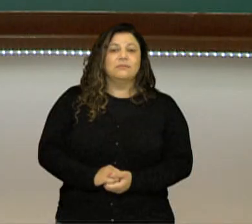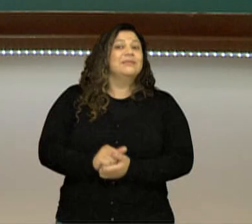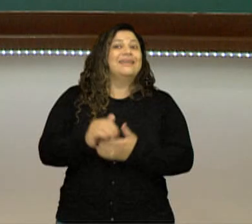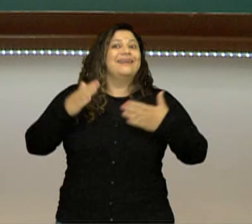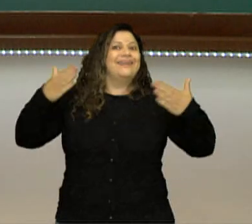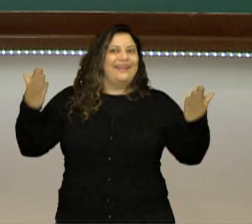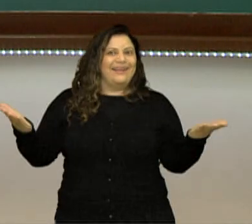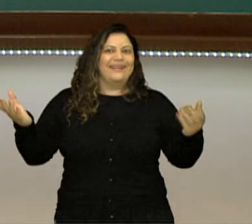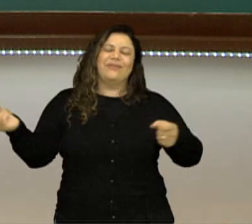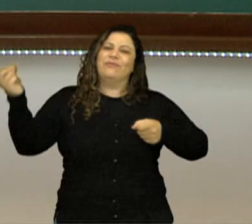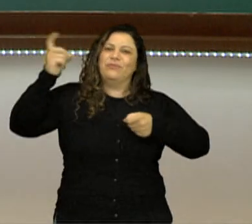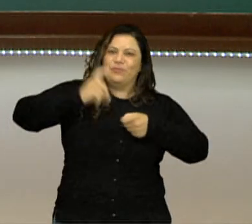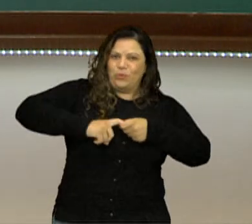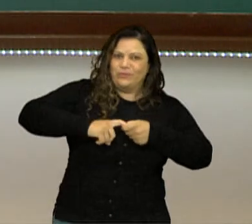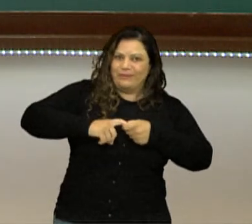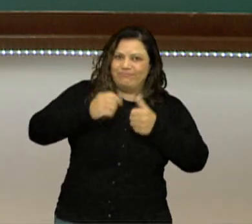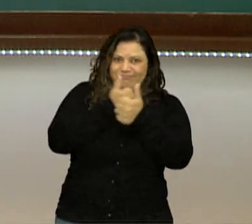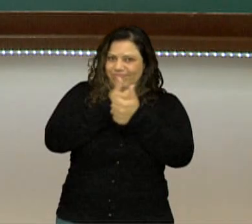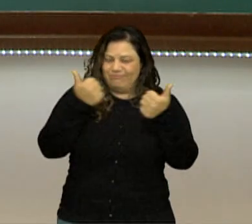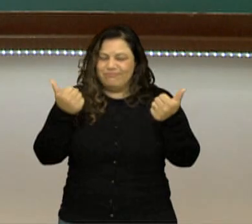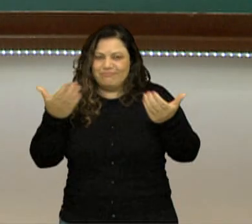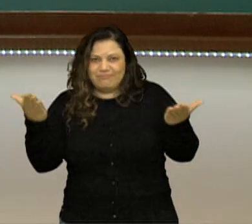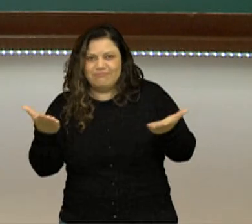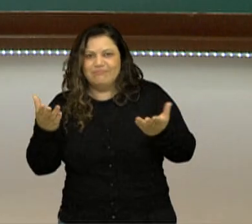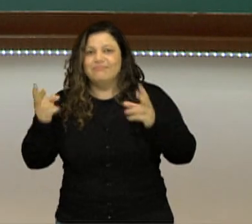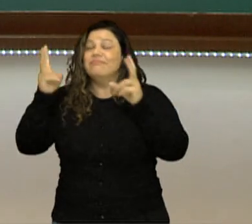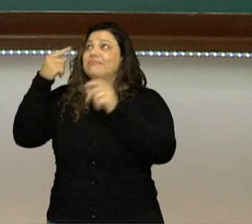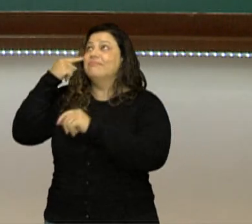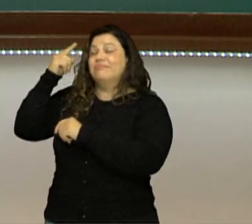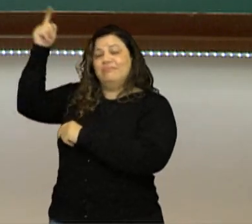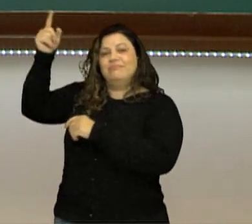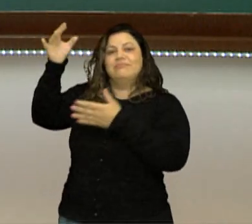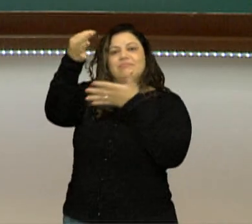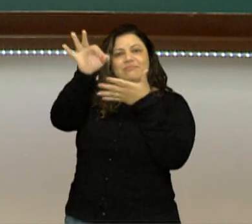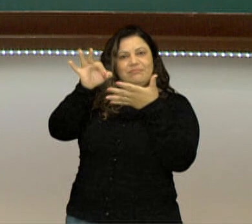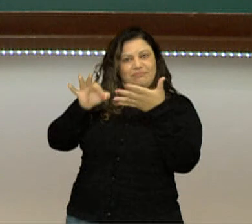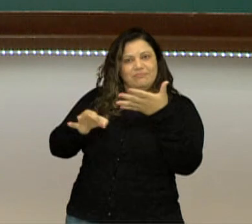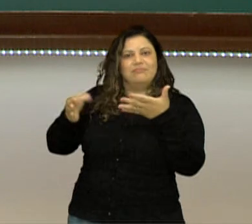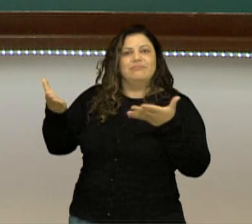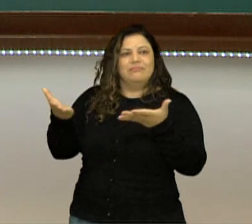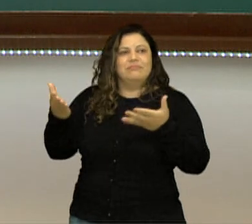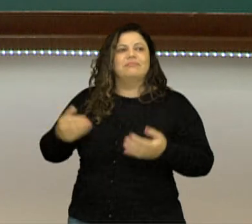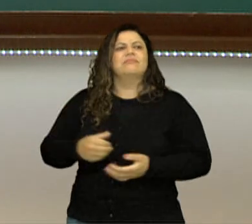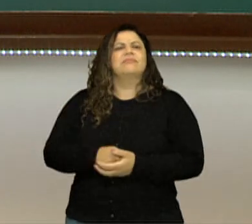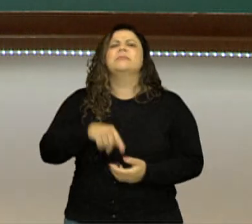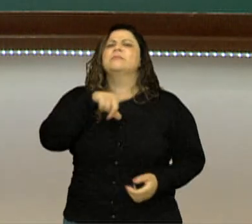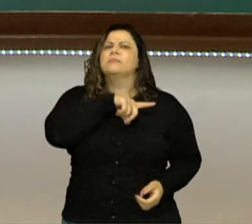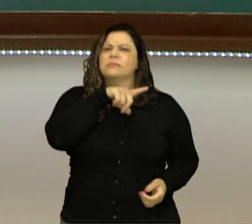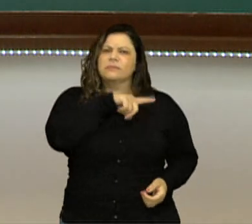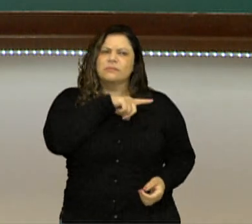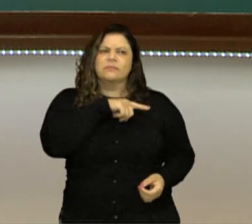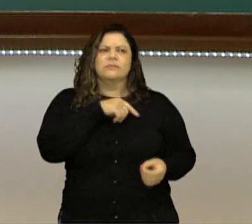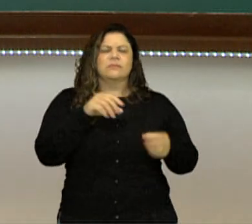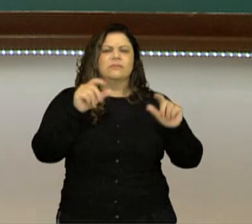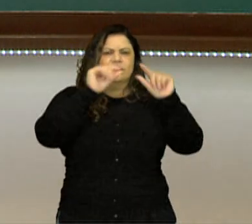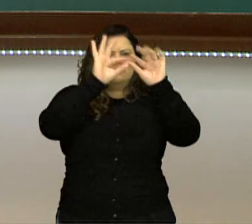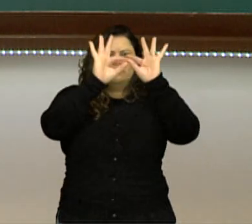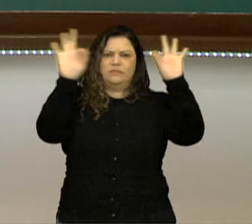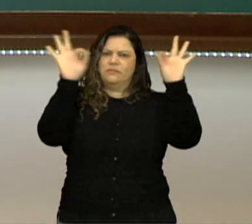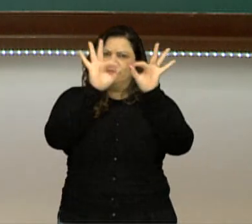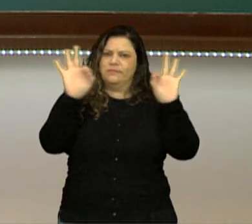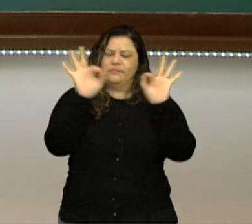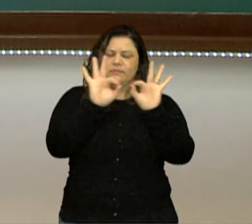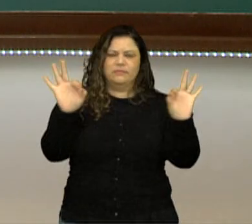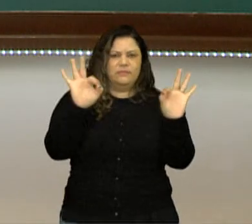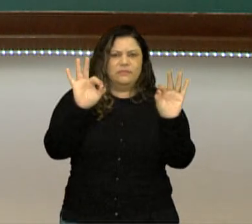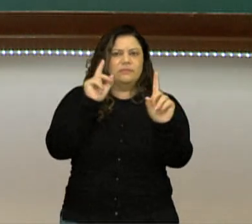E aí, vamos voltar? Belezinha? Olha lá, vamos fazer a correção então? Aqui nós temos, nesse trecho,